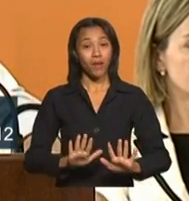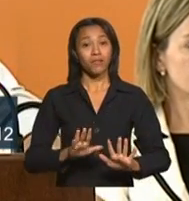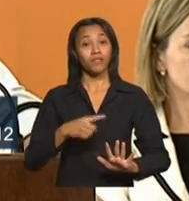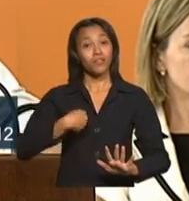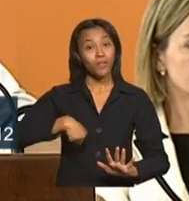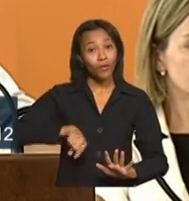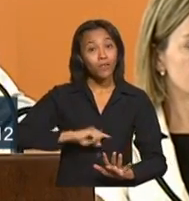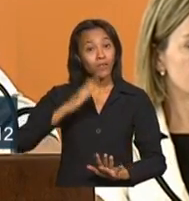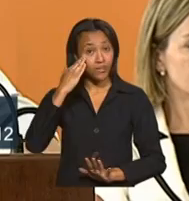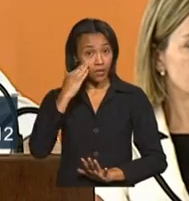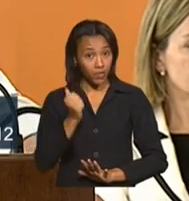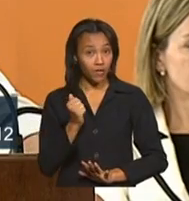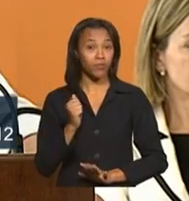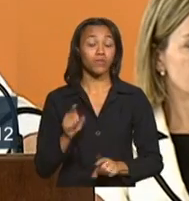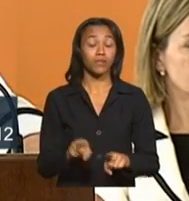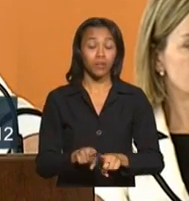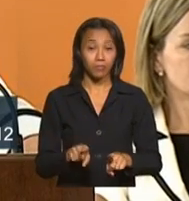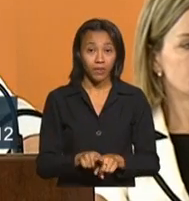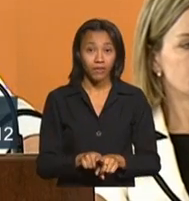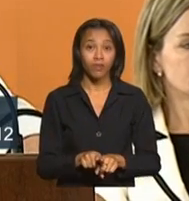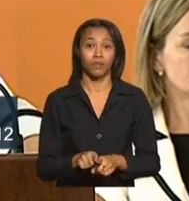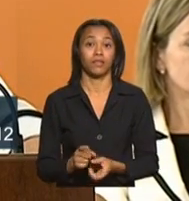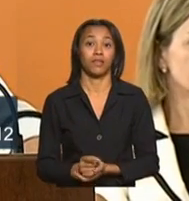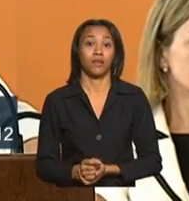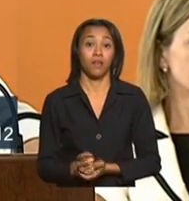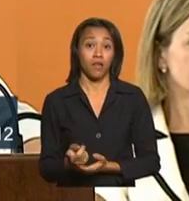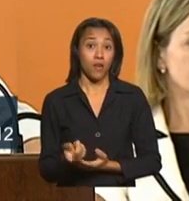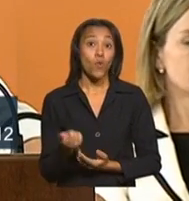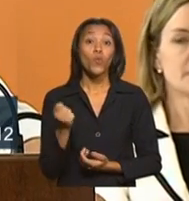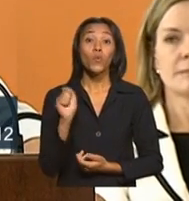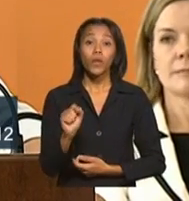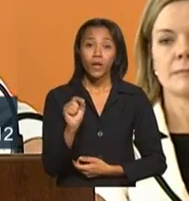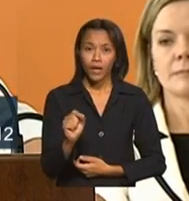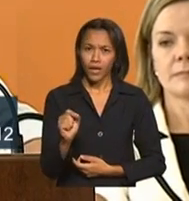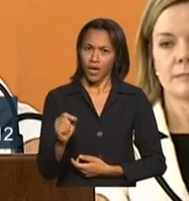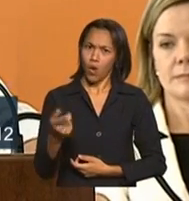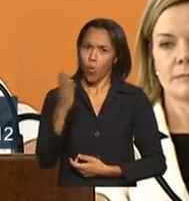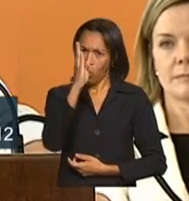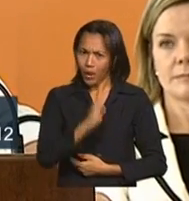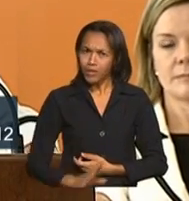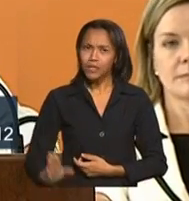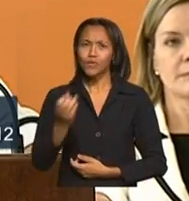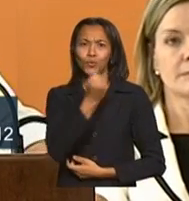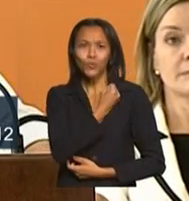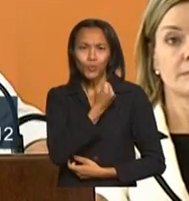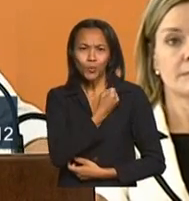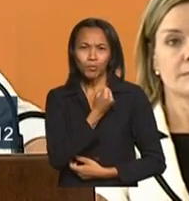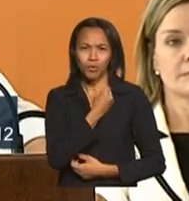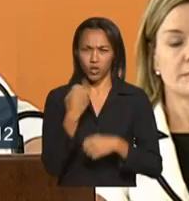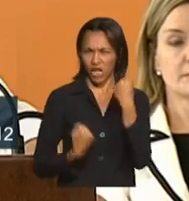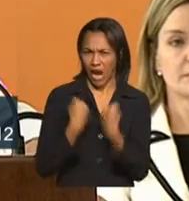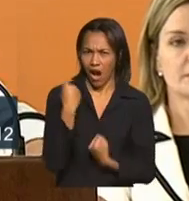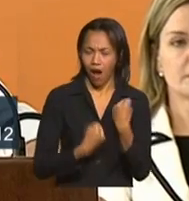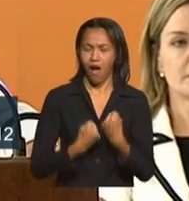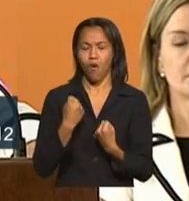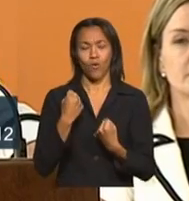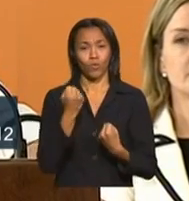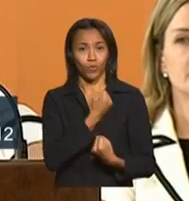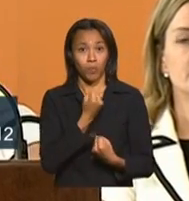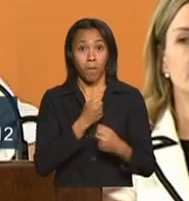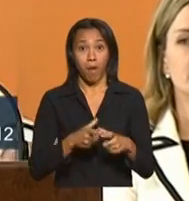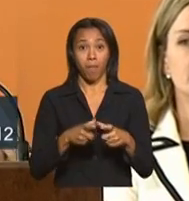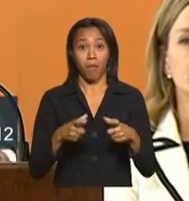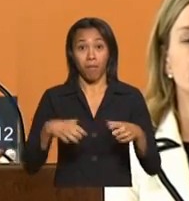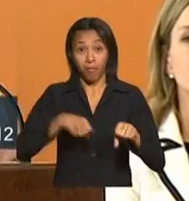sabemos que com isso vem a possibilidade do país aumentar o número de veículos, motocicletas,